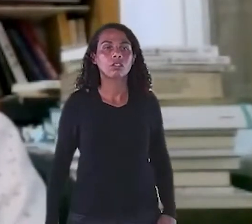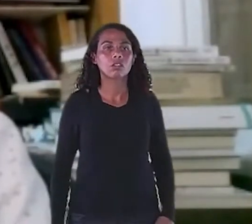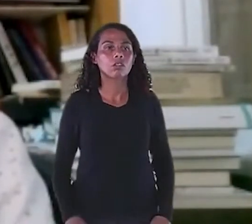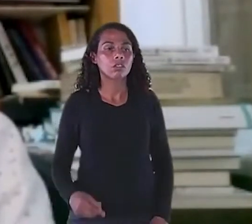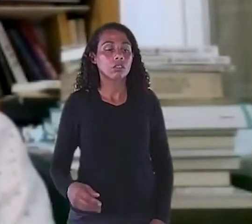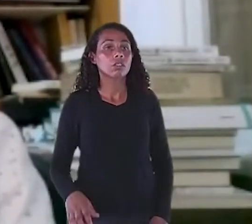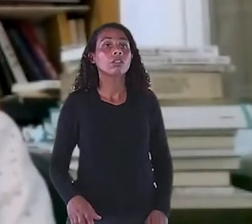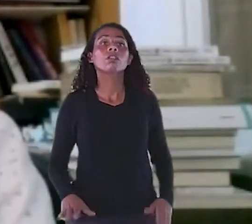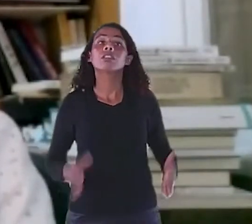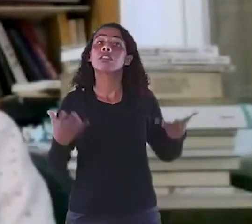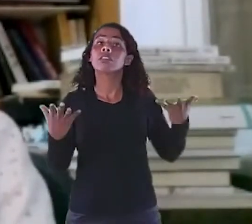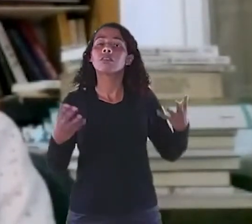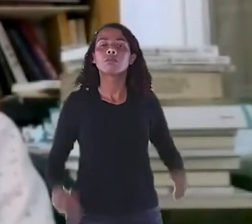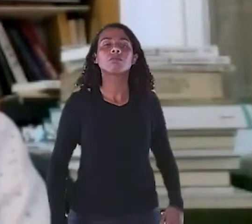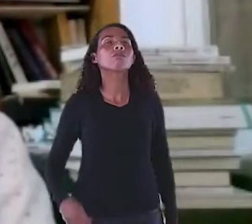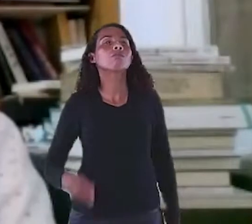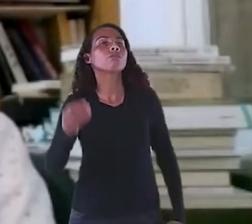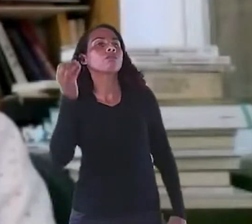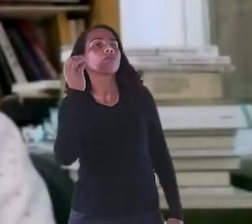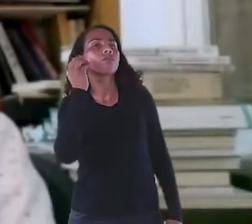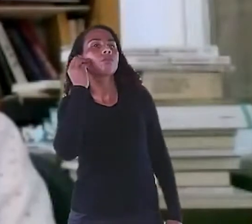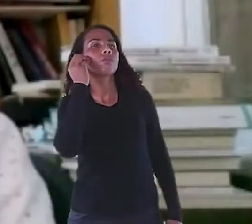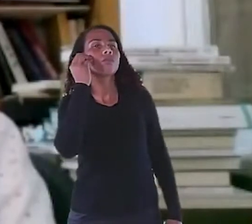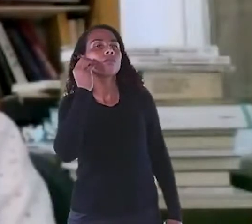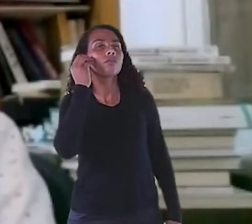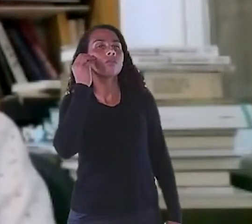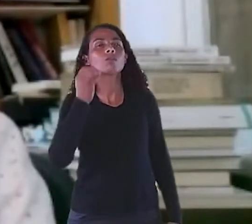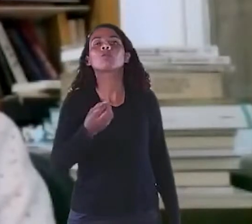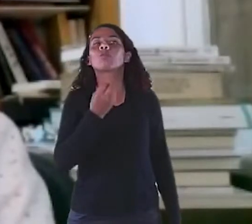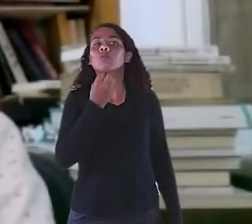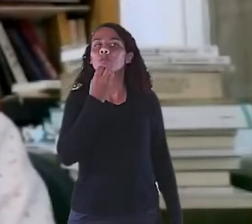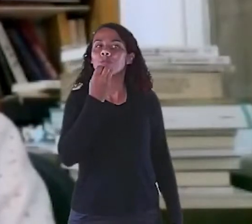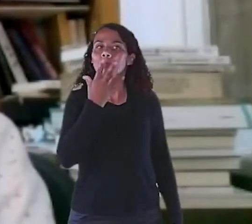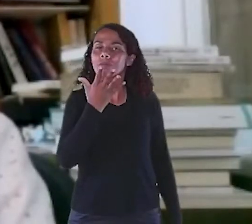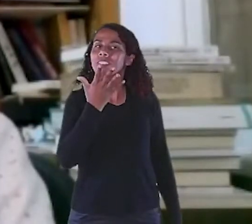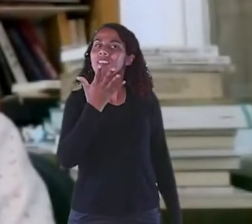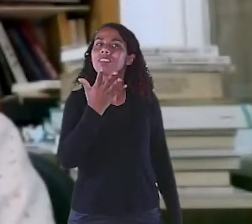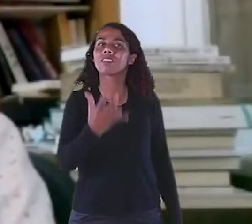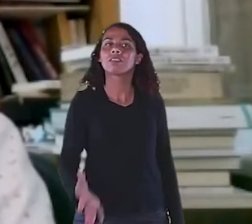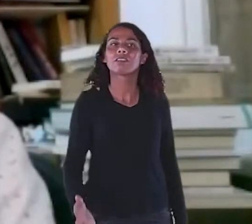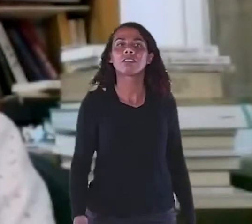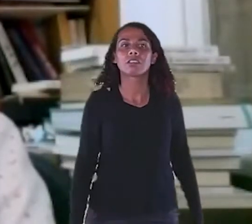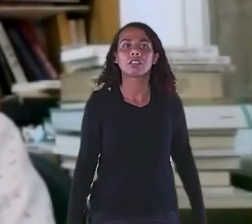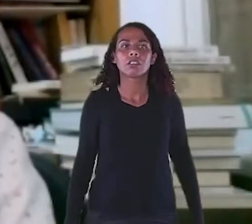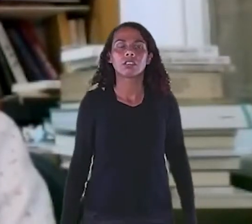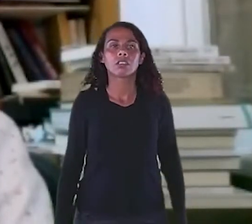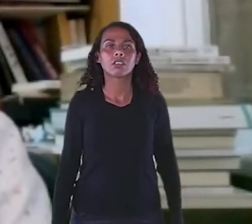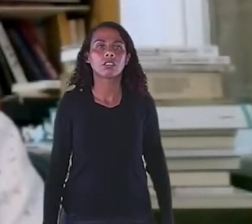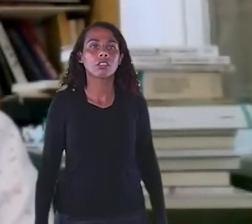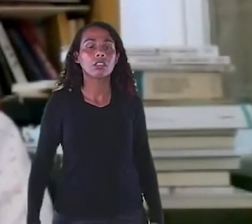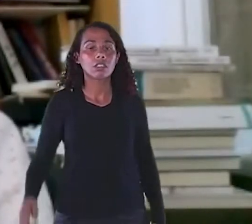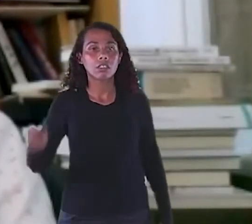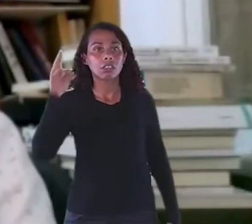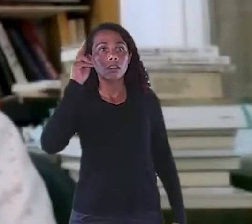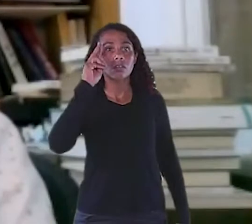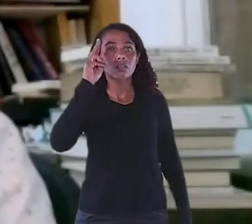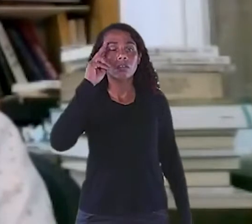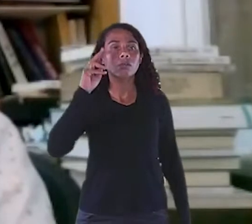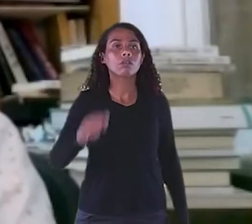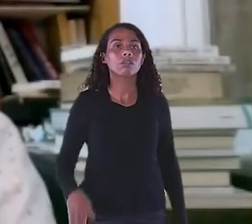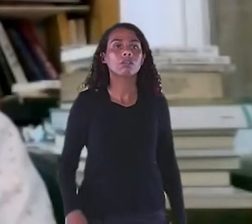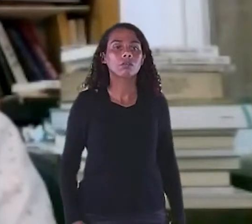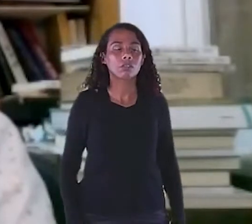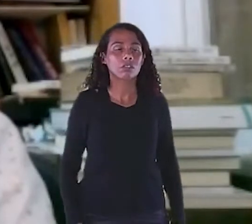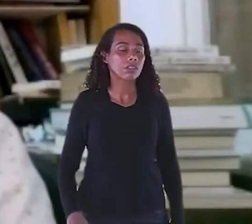programa. O prédio em que eu fiz o exame de admissão era o prédio antigo ainda, que era uma coisa